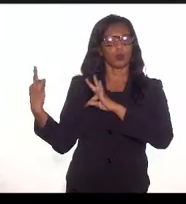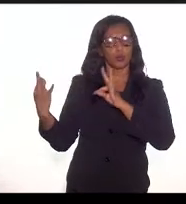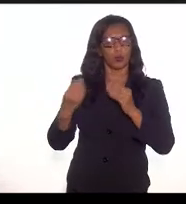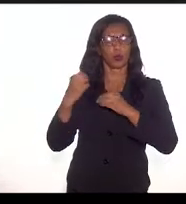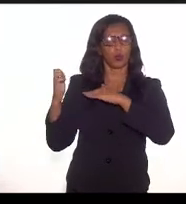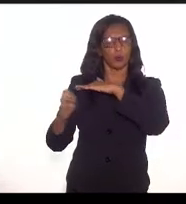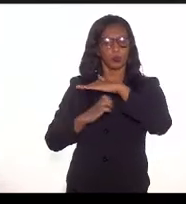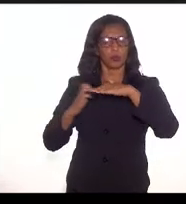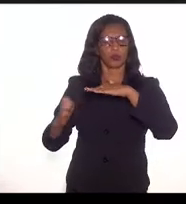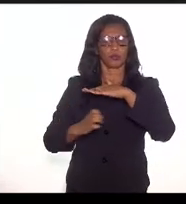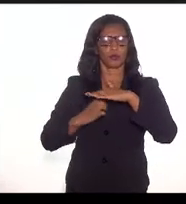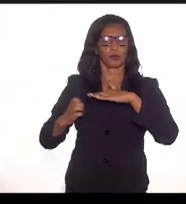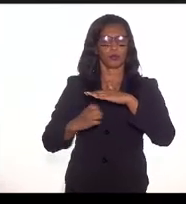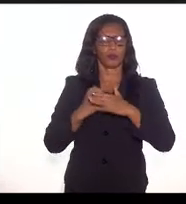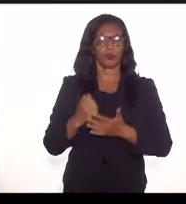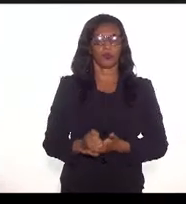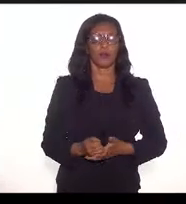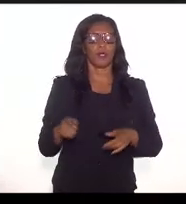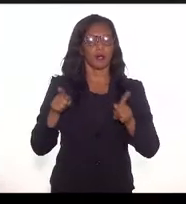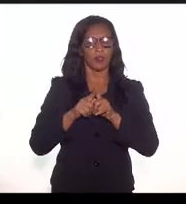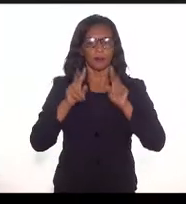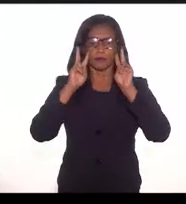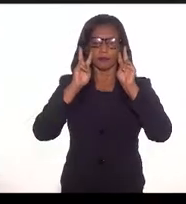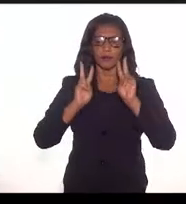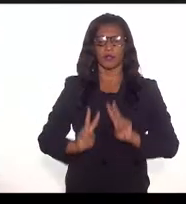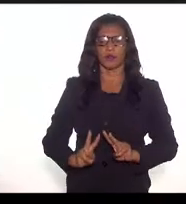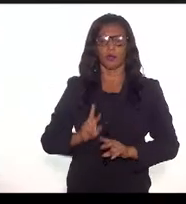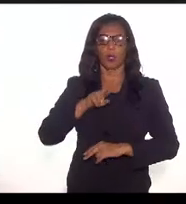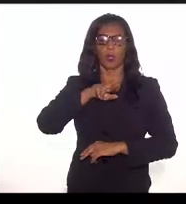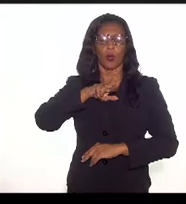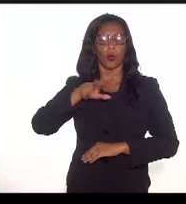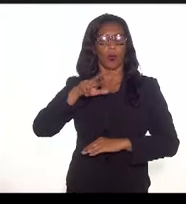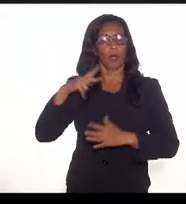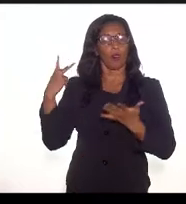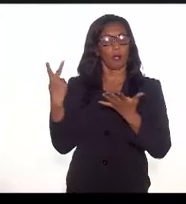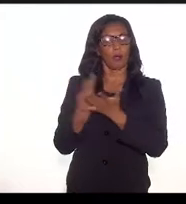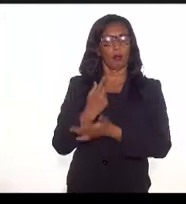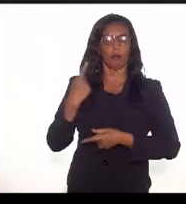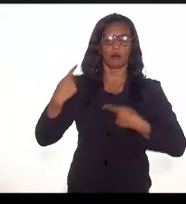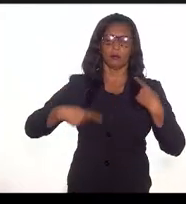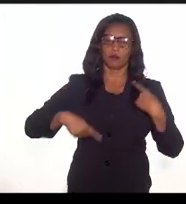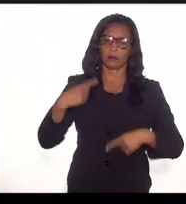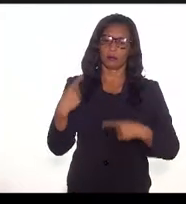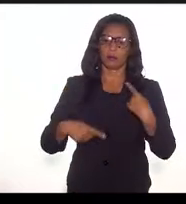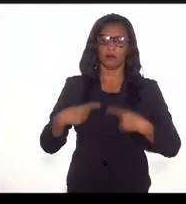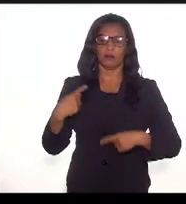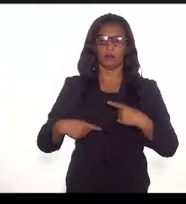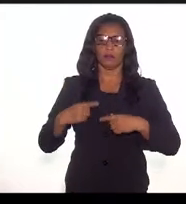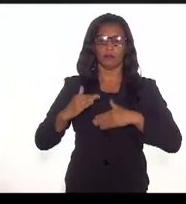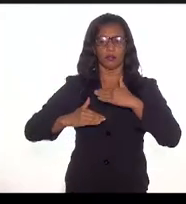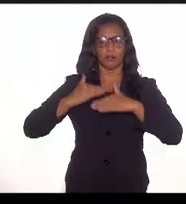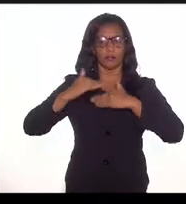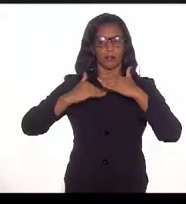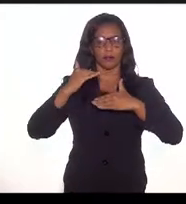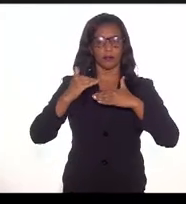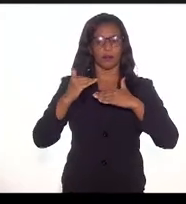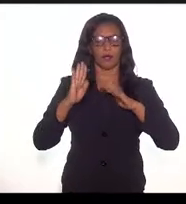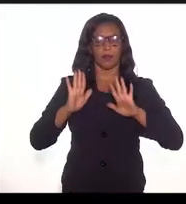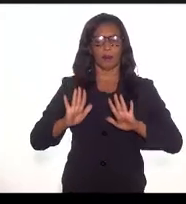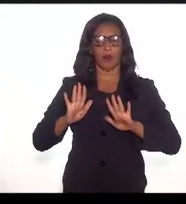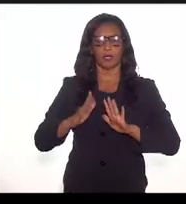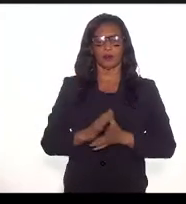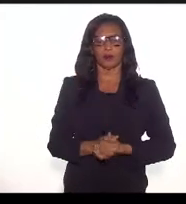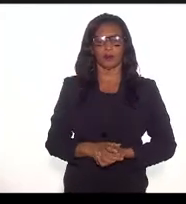outro entrave que temos observado, mas não é em decorrência da política de desenvolvimento, mas por